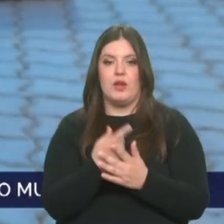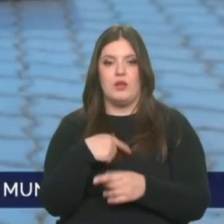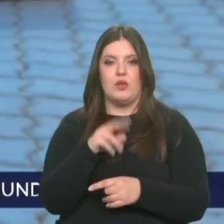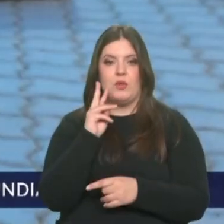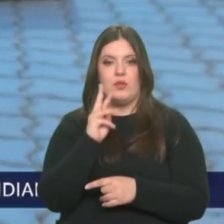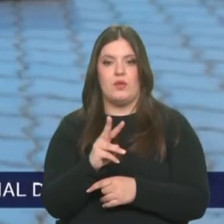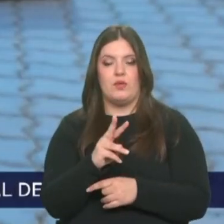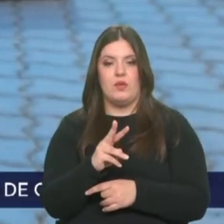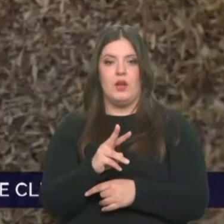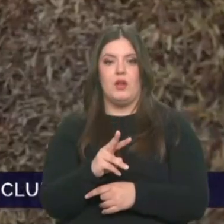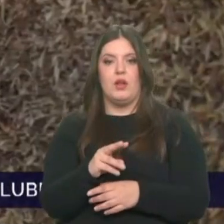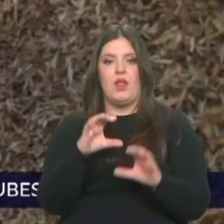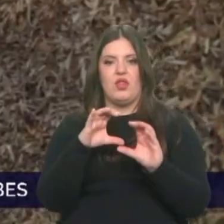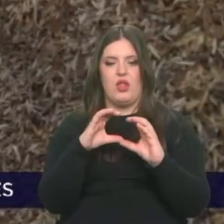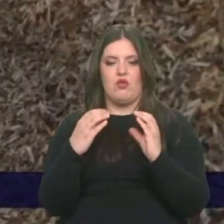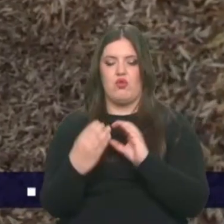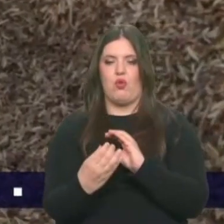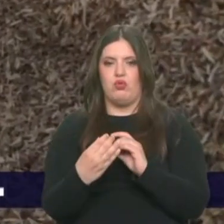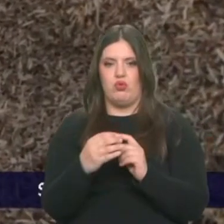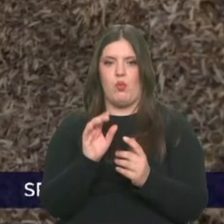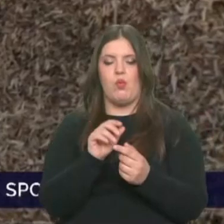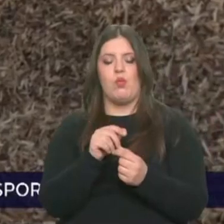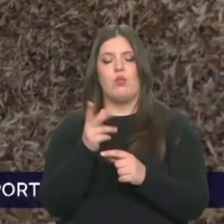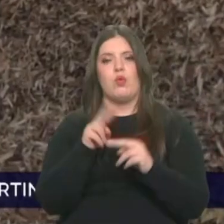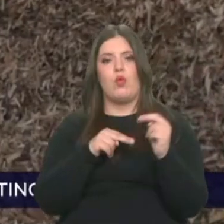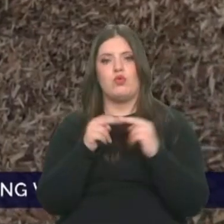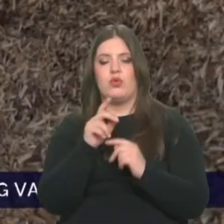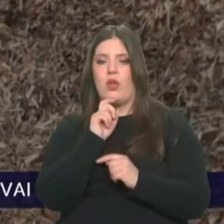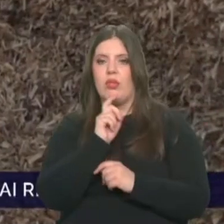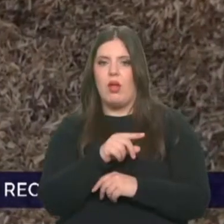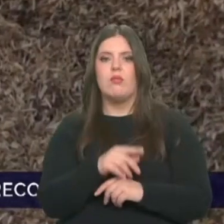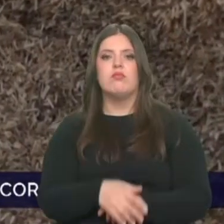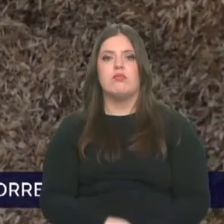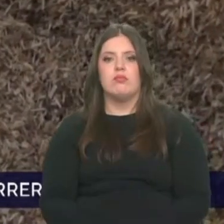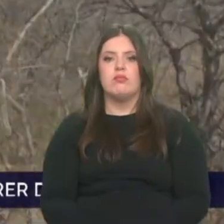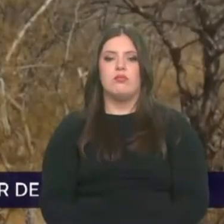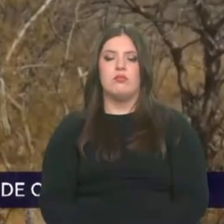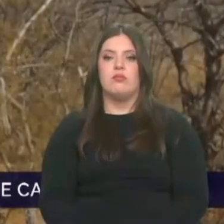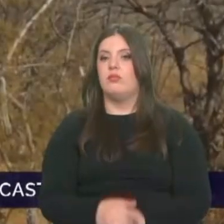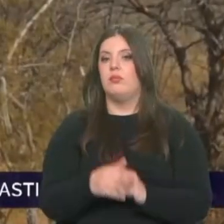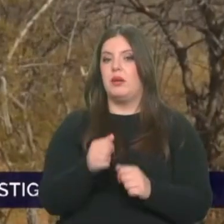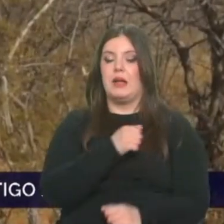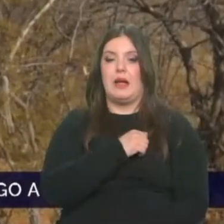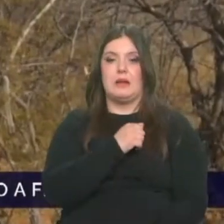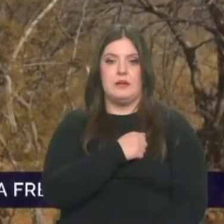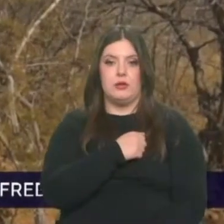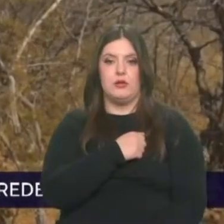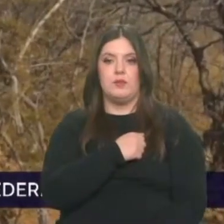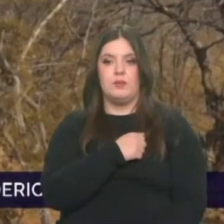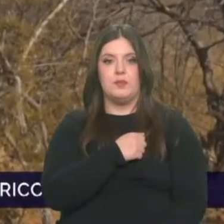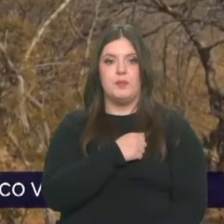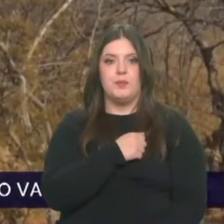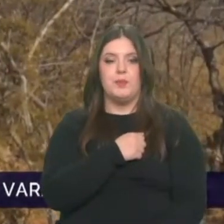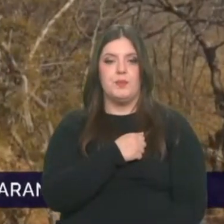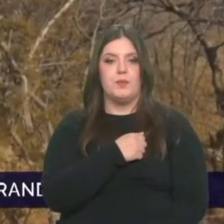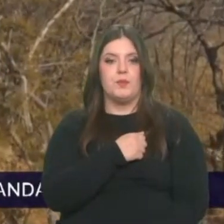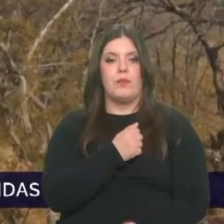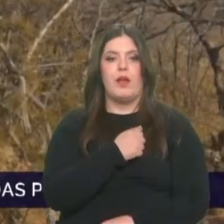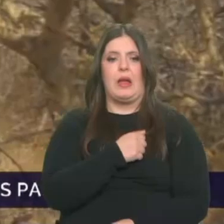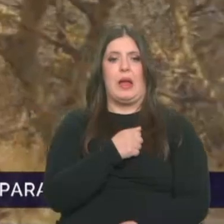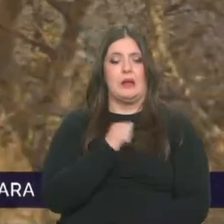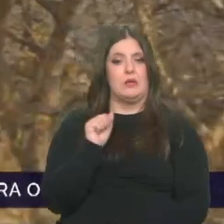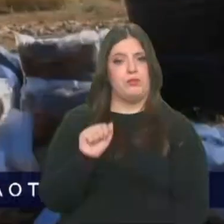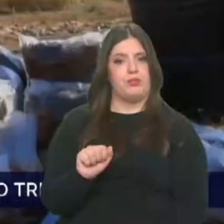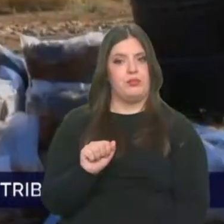ver. Autênticos tijolos, modelos de construção, tijolos de construção para casas. Casas elas